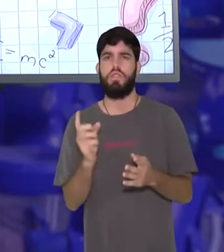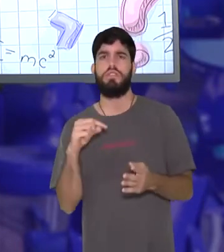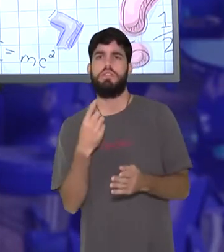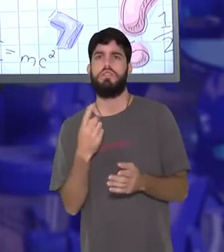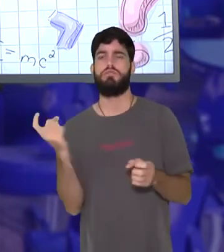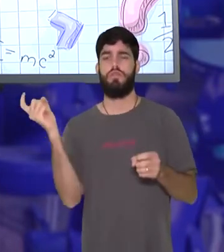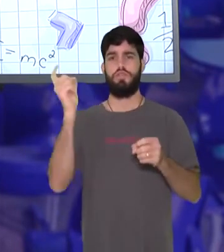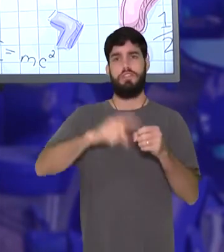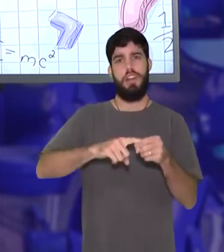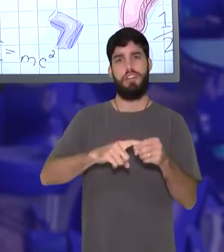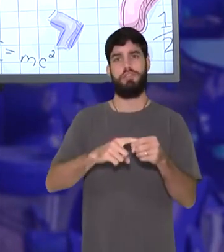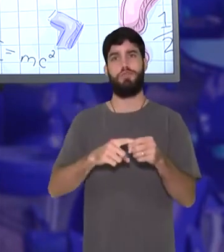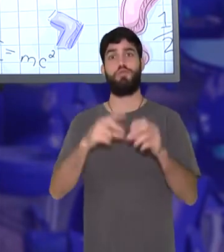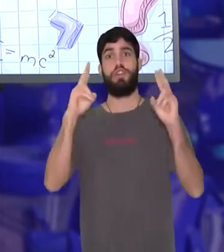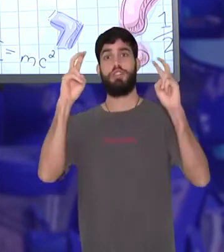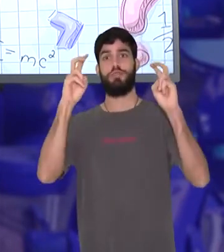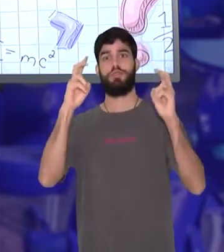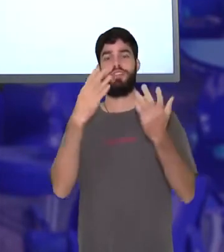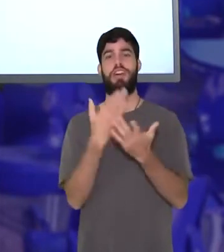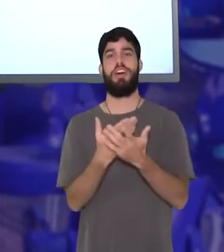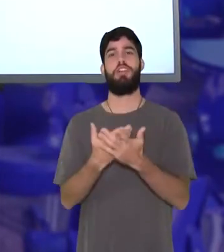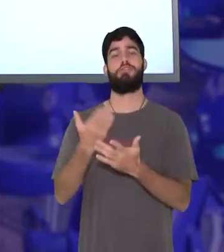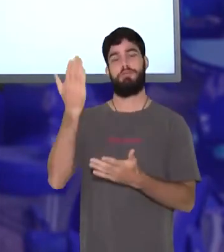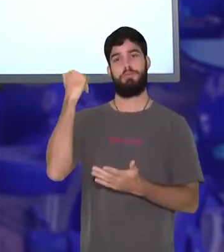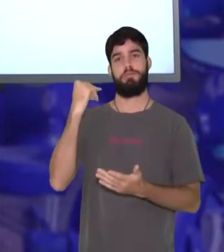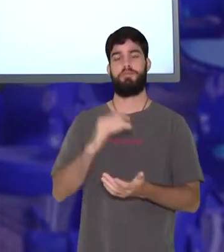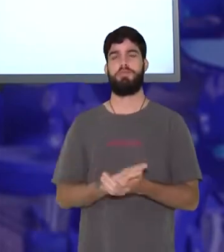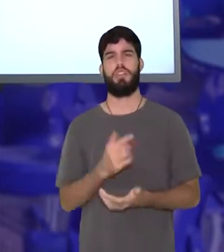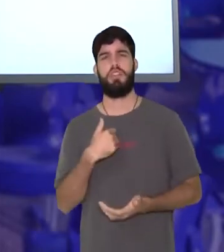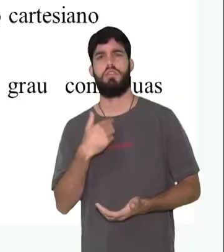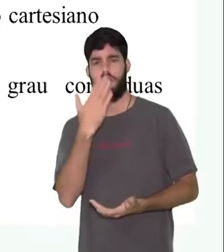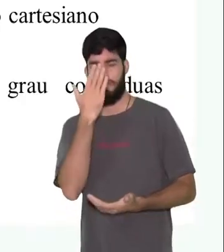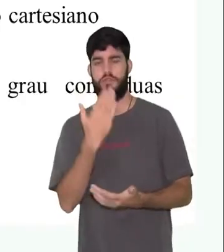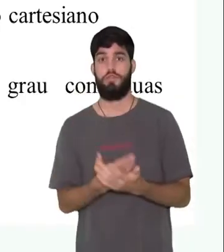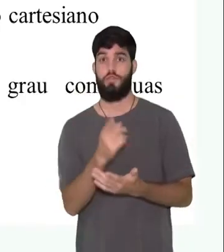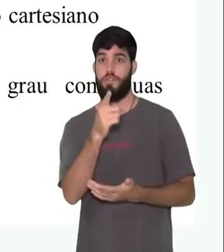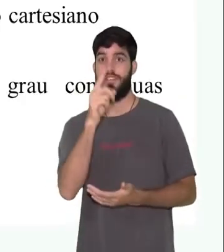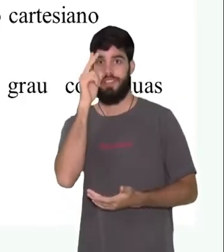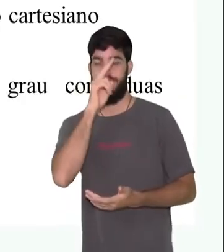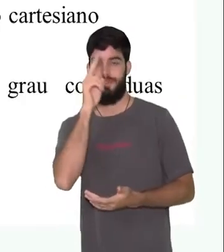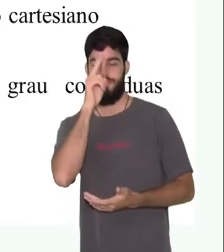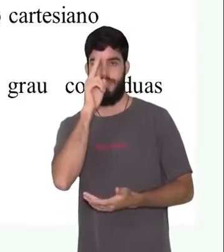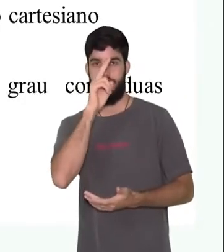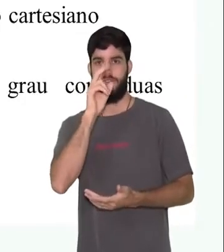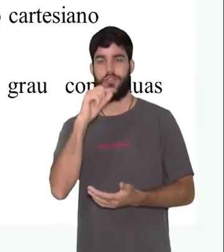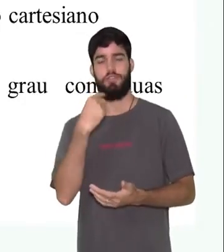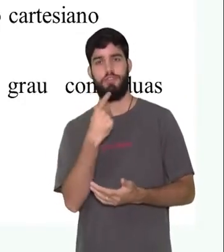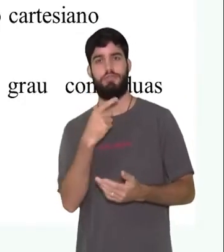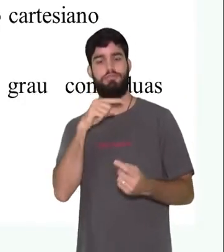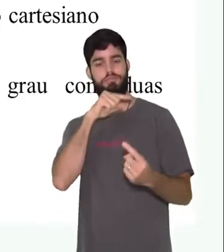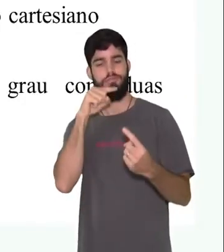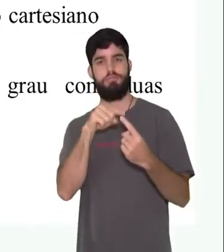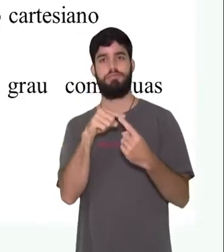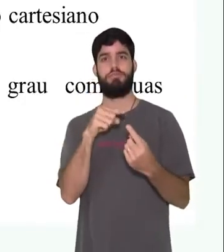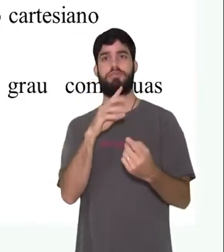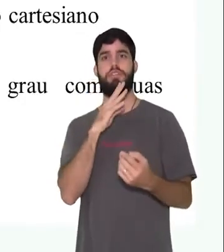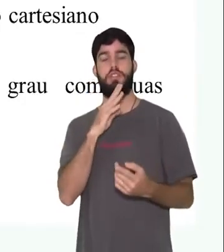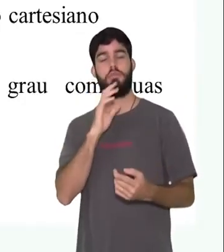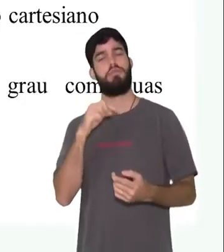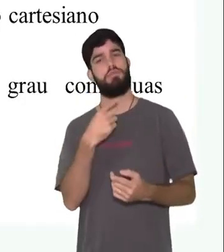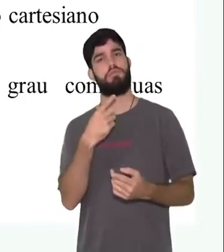conteúdo da aula passada bom acredito eu que você lembra dos nossos objetos de conhecimento mas vamos dar uma